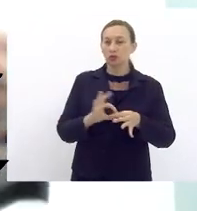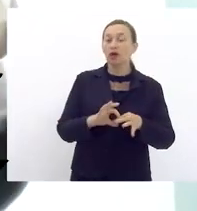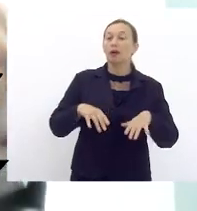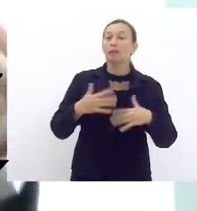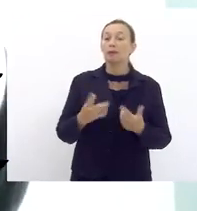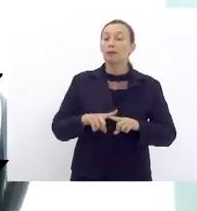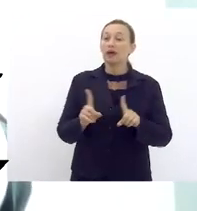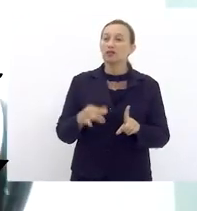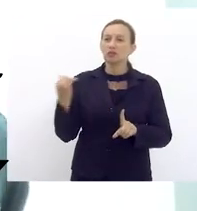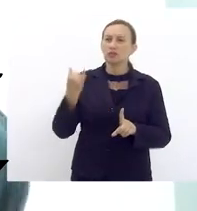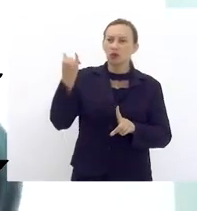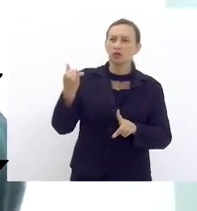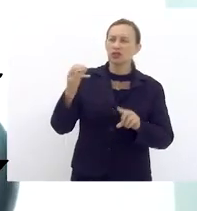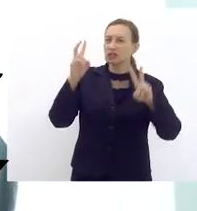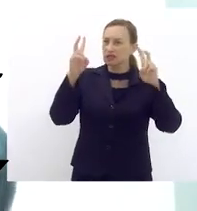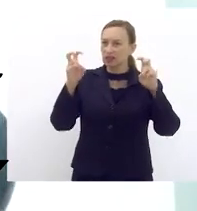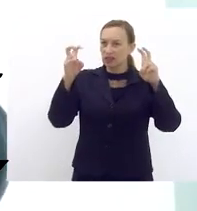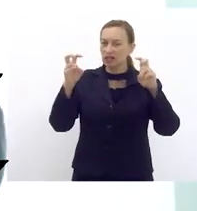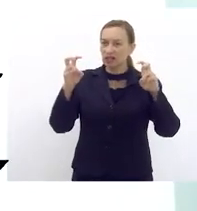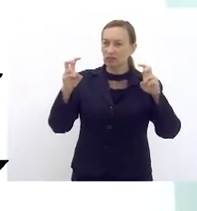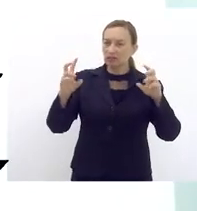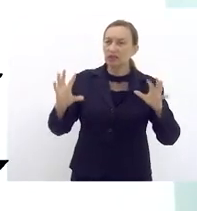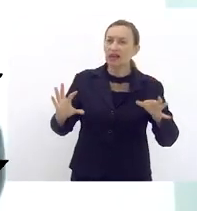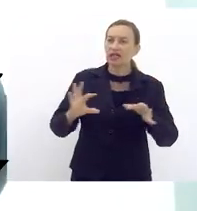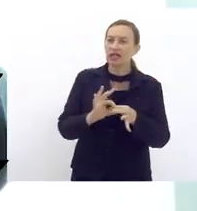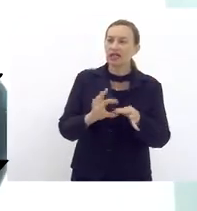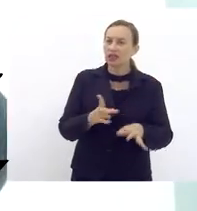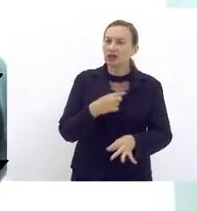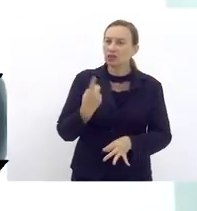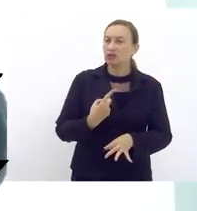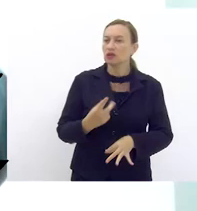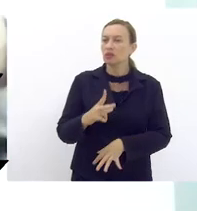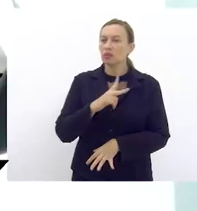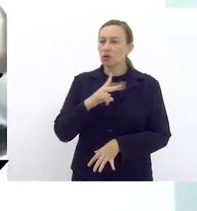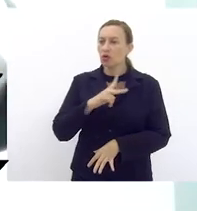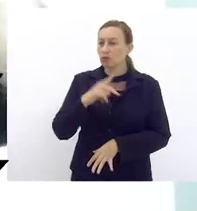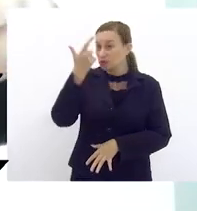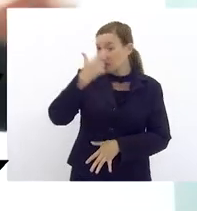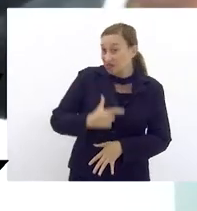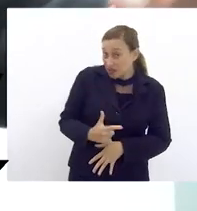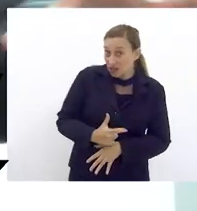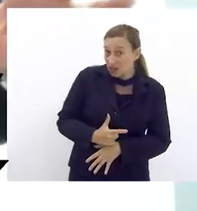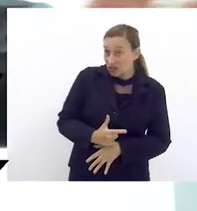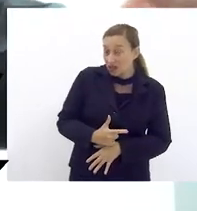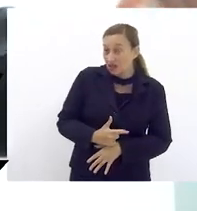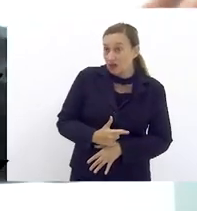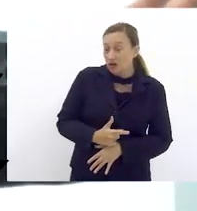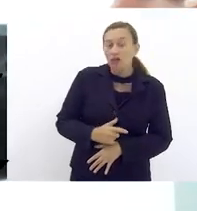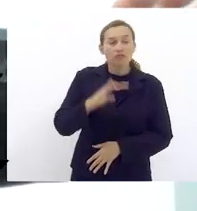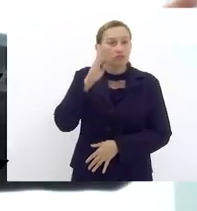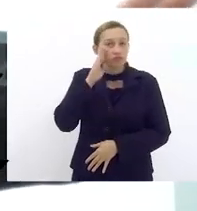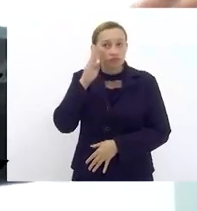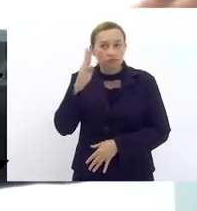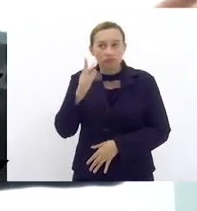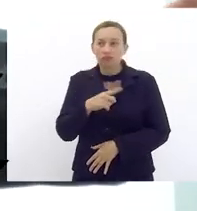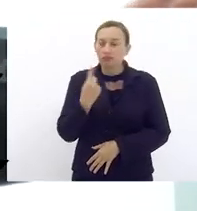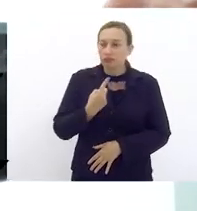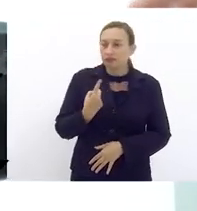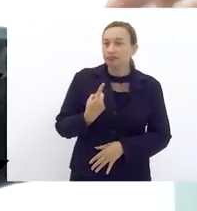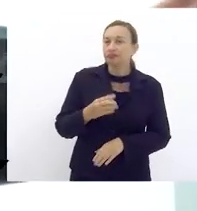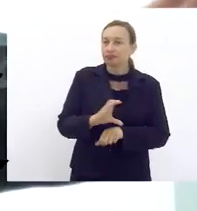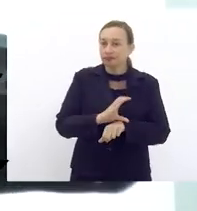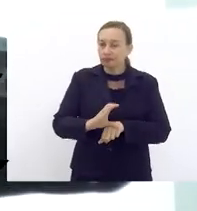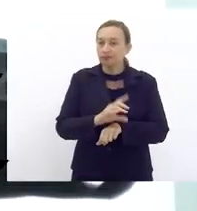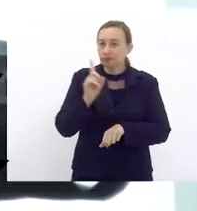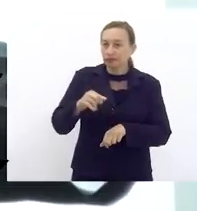é que esse tema tá ligado a nossa própria existência ao nosso próprio ser e a uma expressão que é fundamental na nossa Constituição